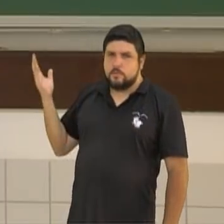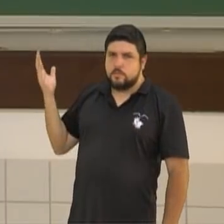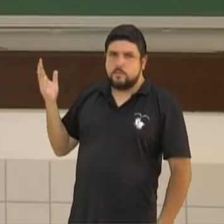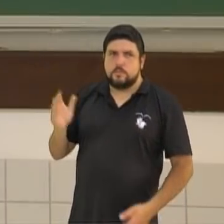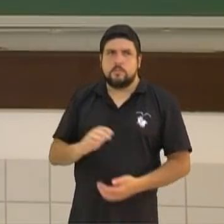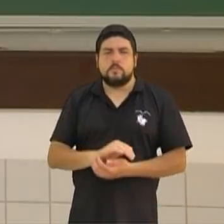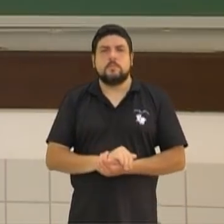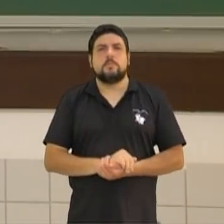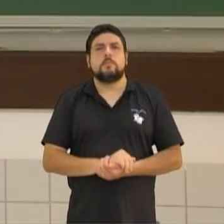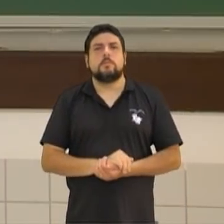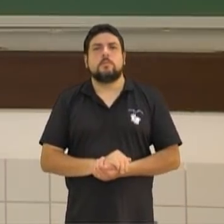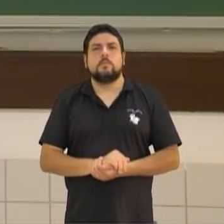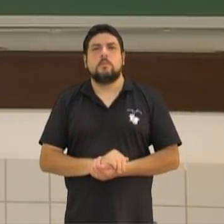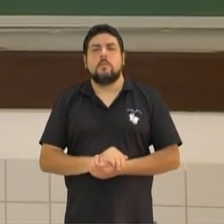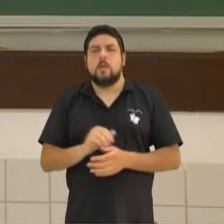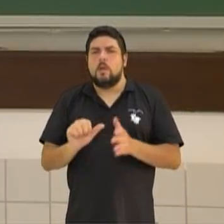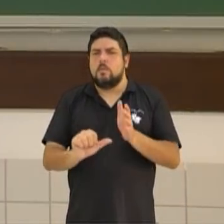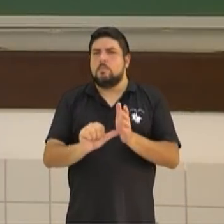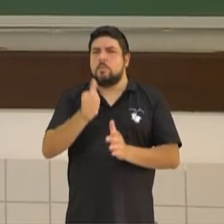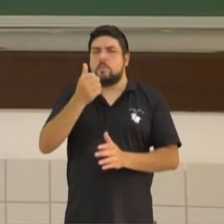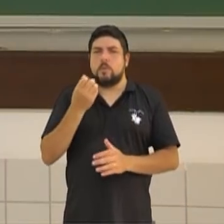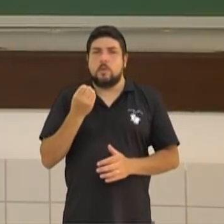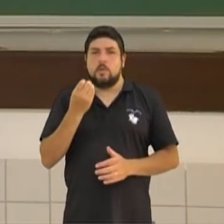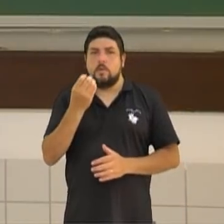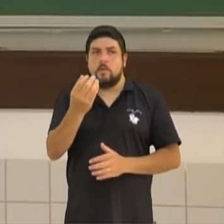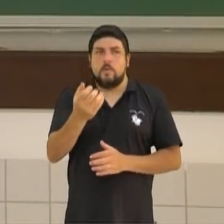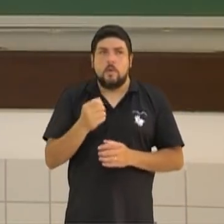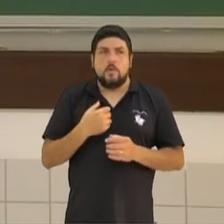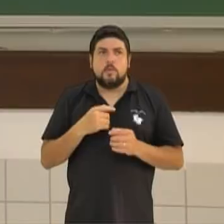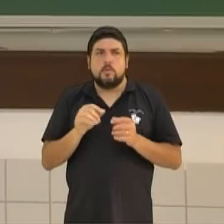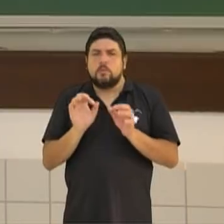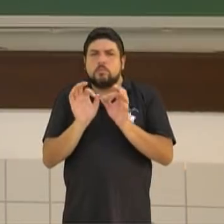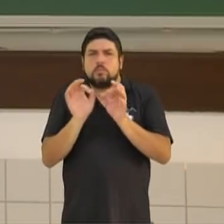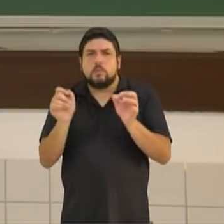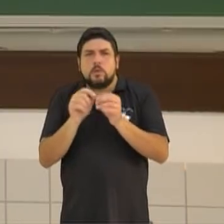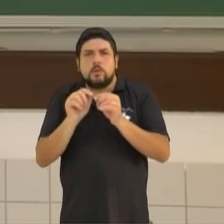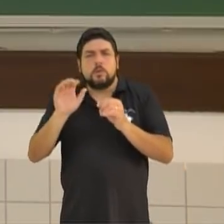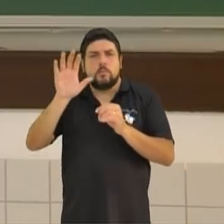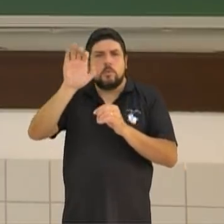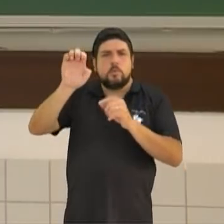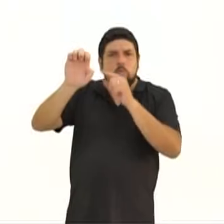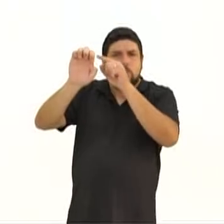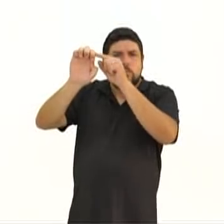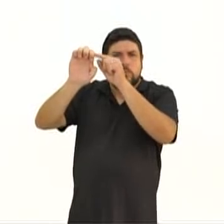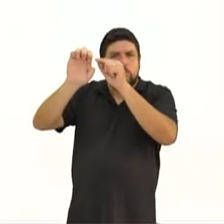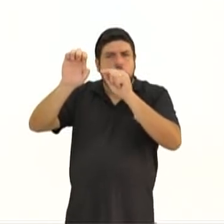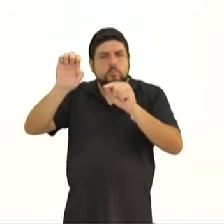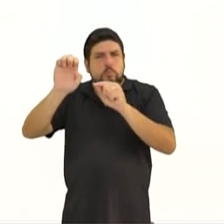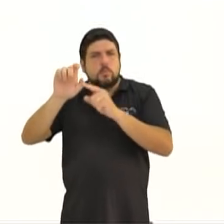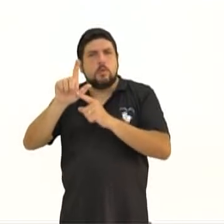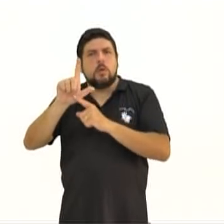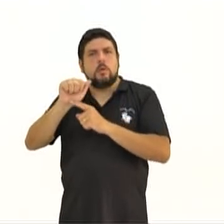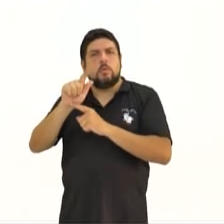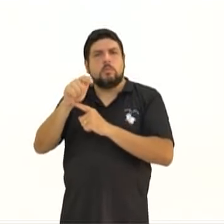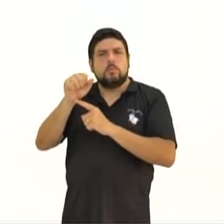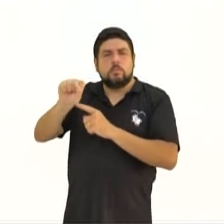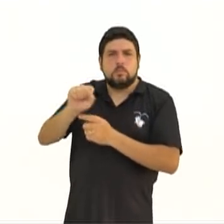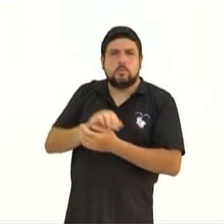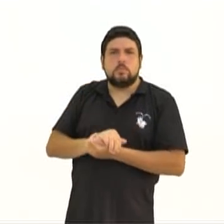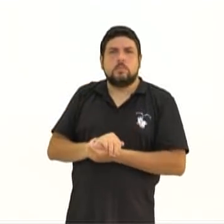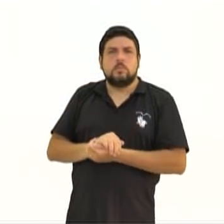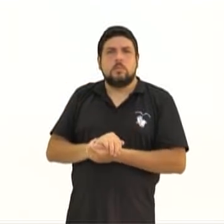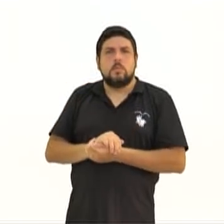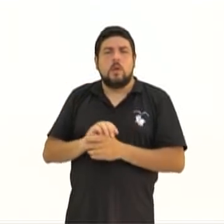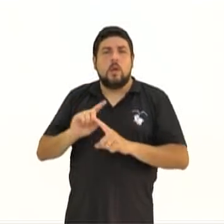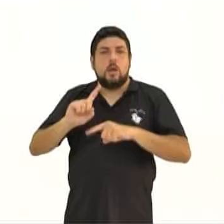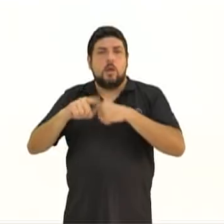Porto de Lagos. A primeira viagem que eu falei para vocês foi até aqui, ó. Só isso aqui, ó. Foi até a região de Lagos. Depois, eles foram